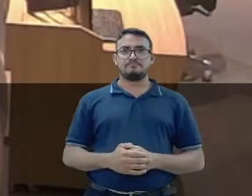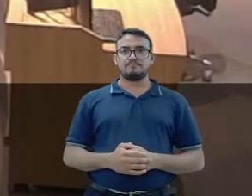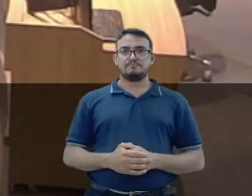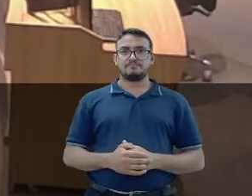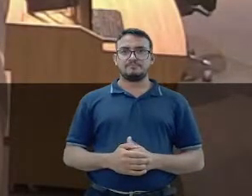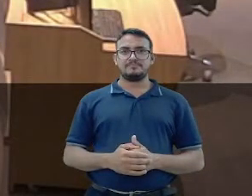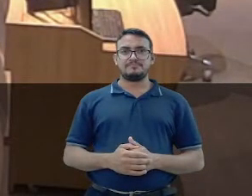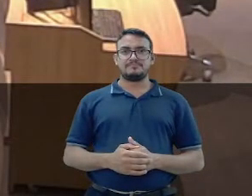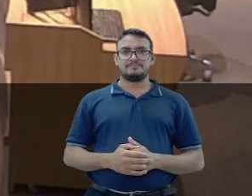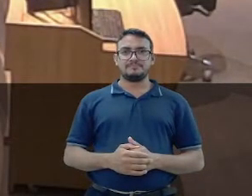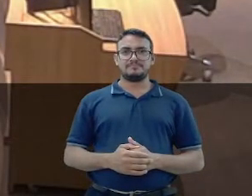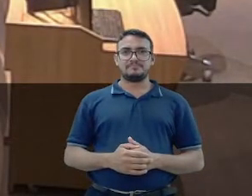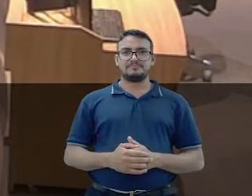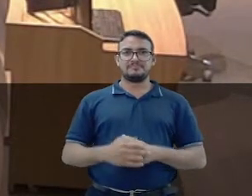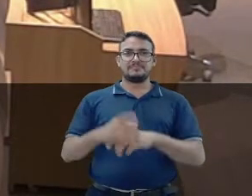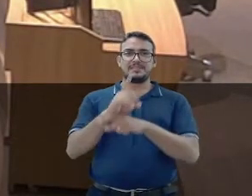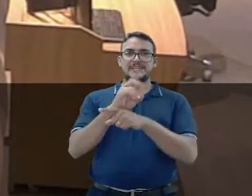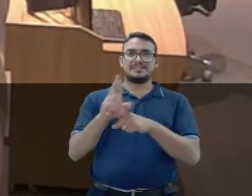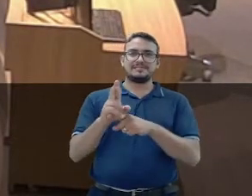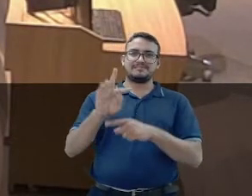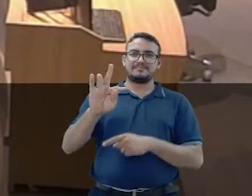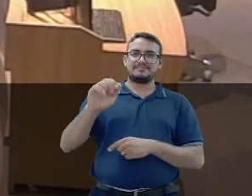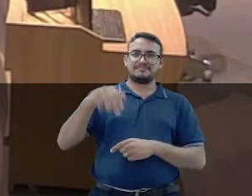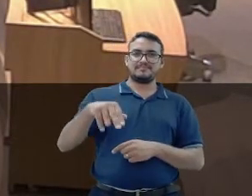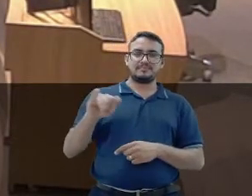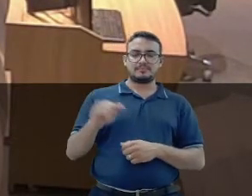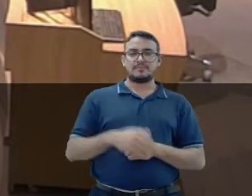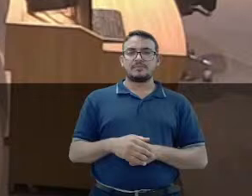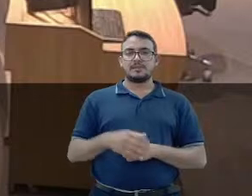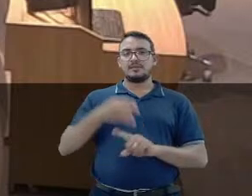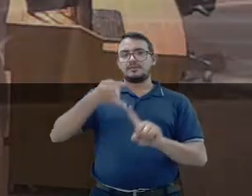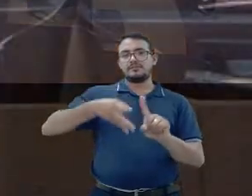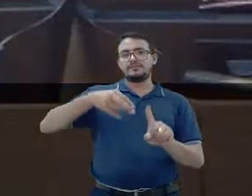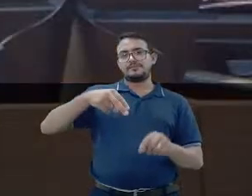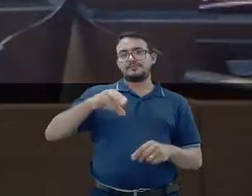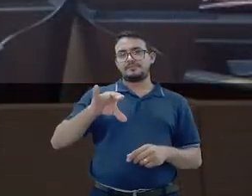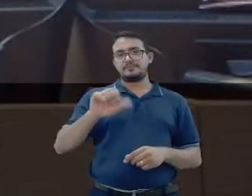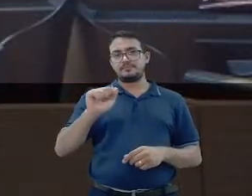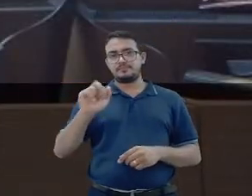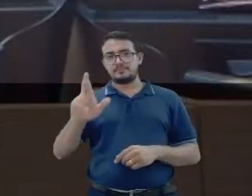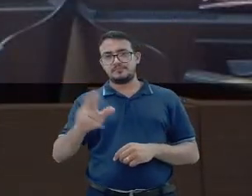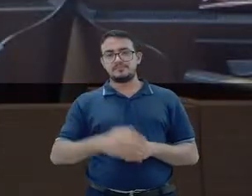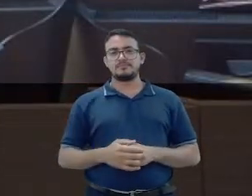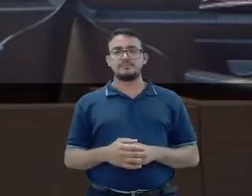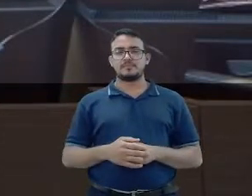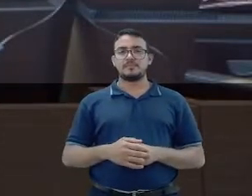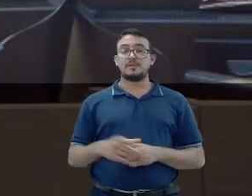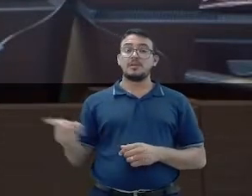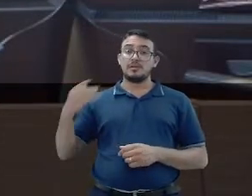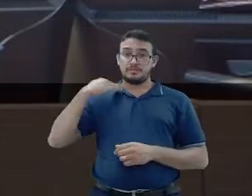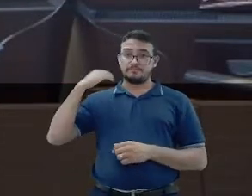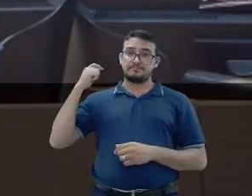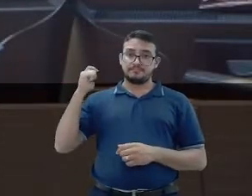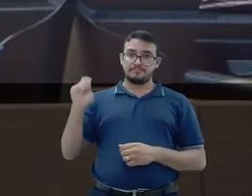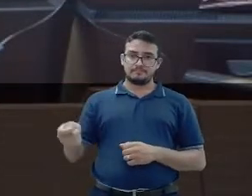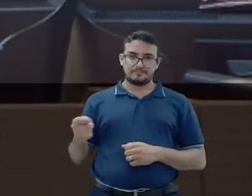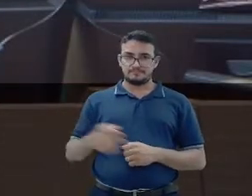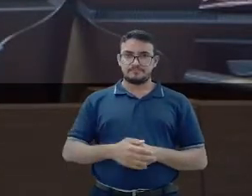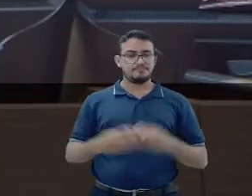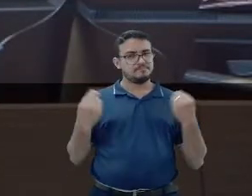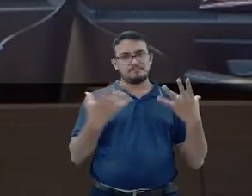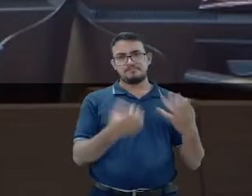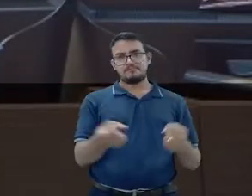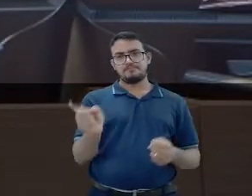Obrigado, doutora Tami. Com a palavra o desembargador Nicanor. Boa noite, senhor presidente. O magistrado Acor indeferiu o pedido